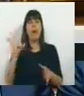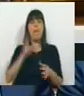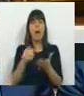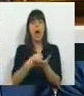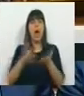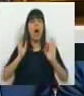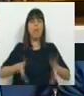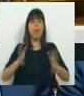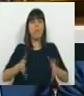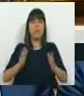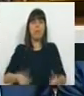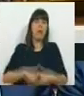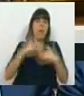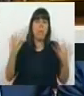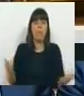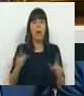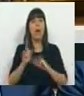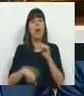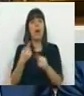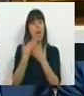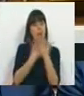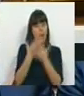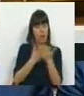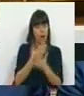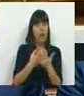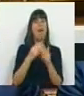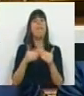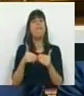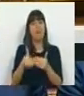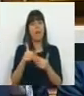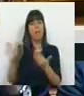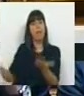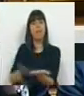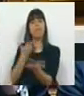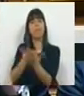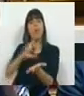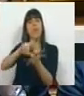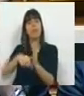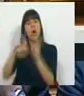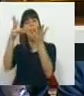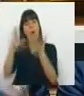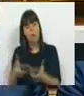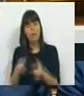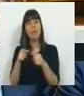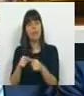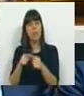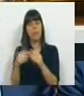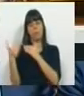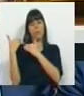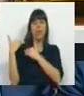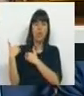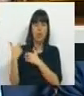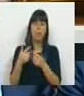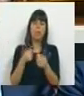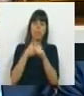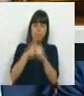coisa nenhuma e que, depois dessas negociações, iriam apresentar um projeto de orçamento responsável